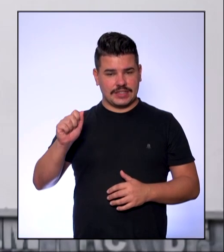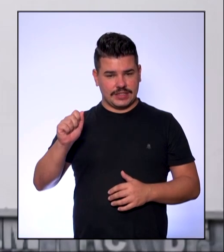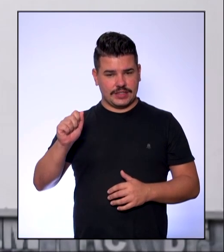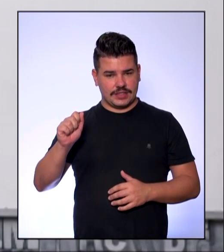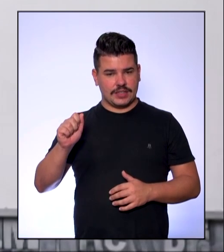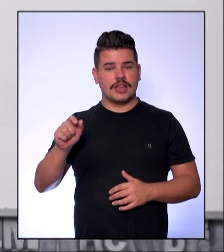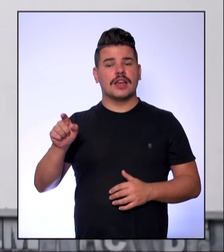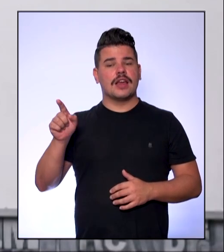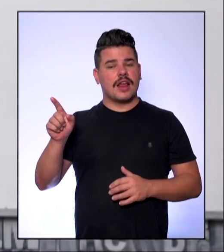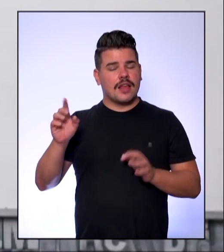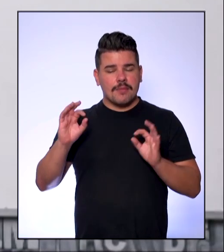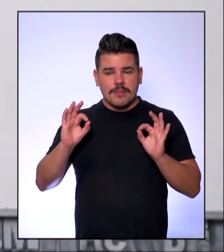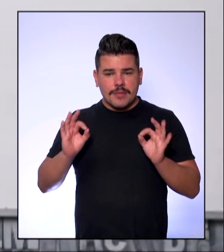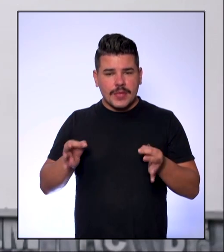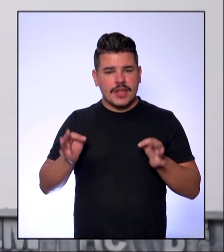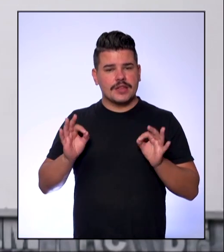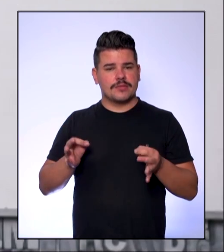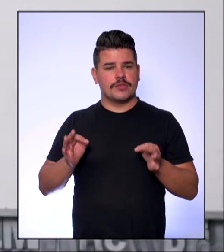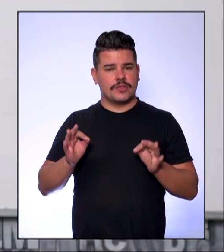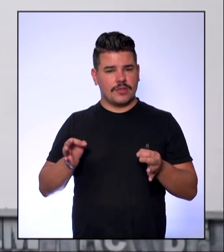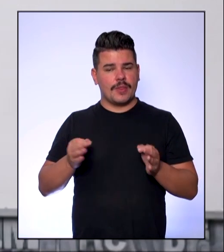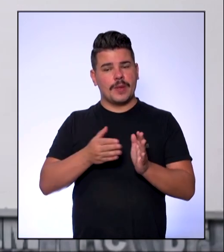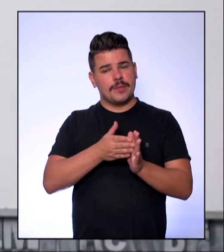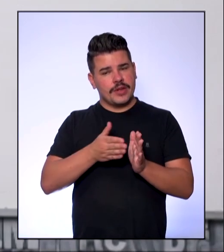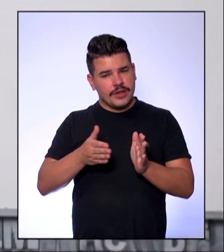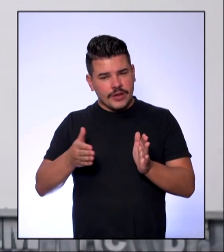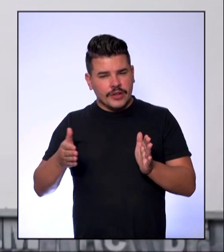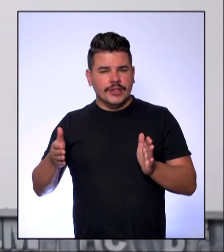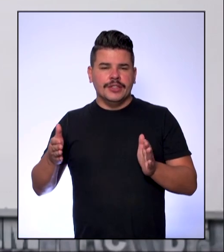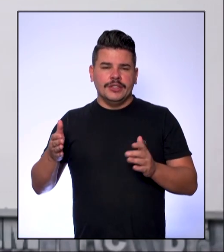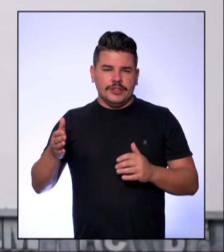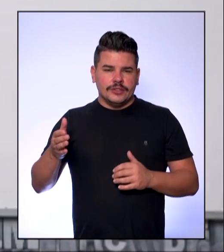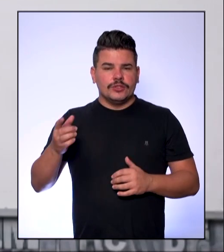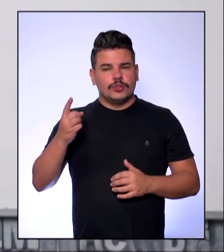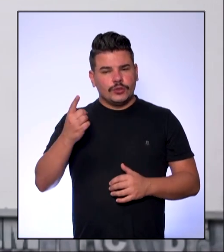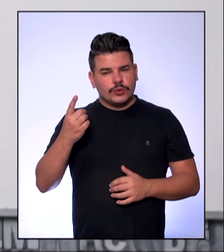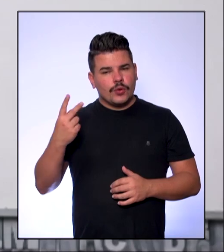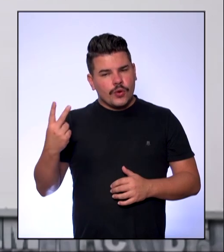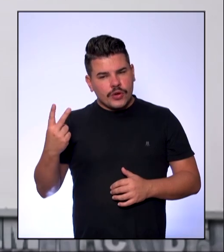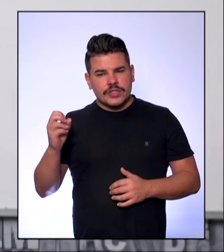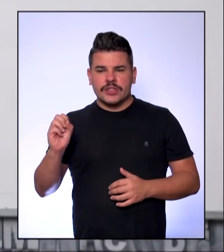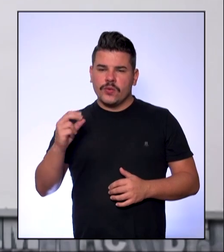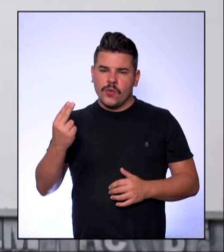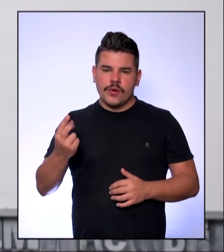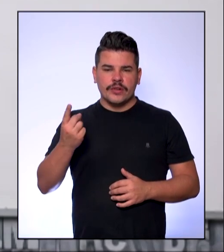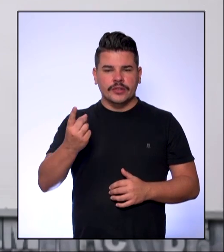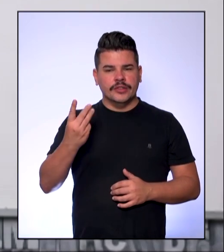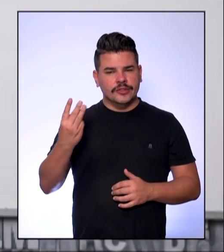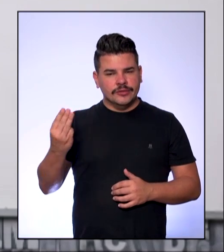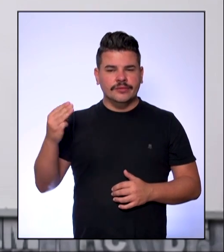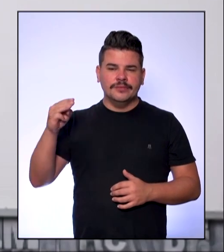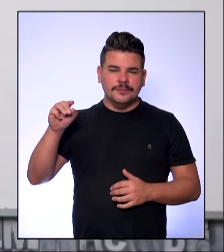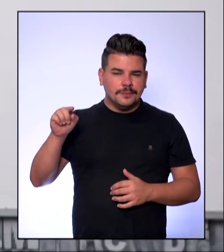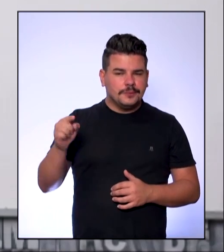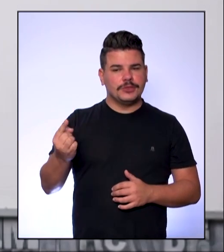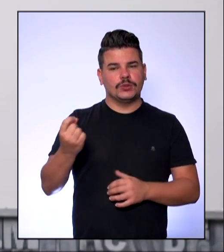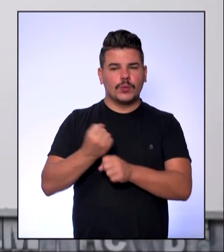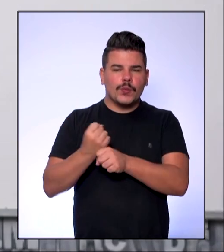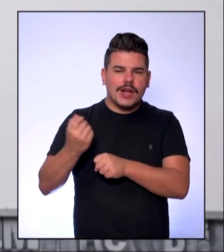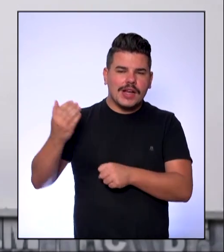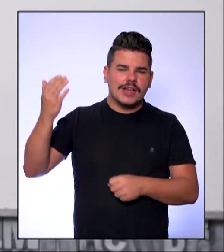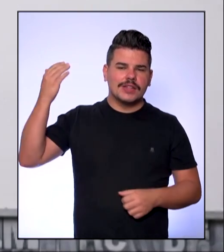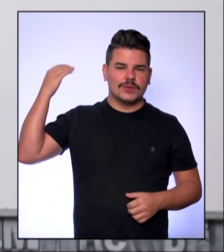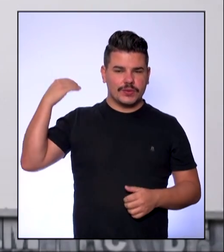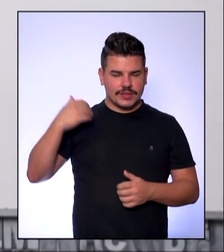segue a mesma linha. Está ali algo em torno de 12 ou 13 mil anos atrás. Olha que